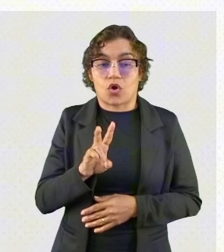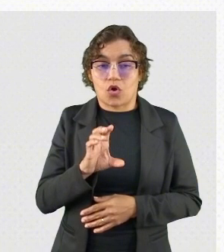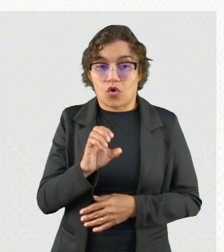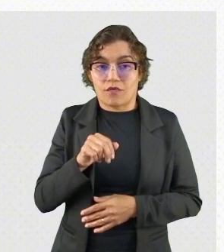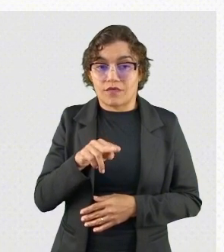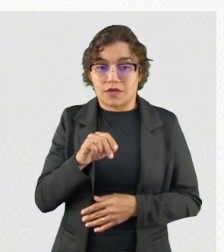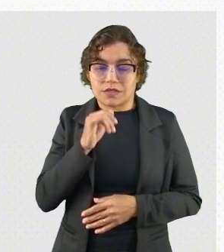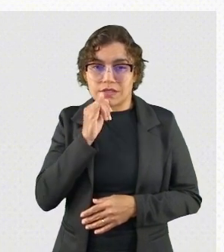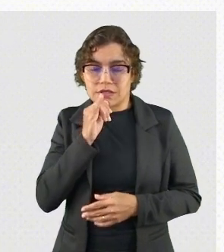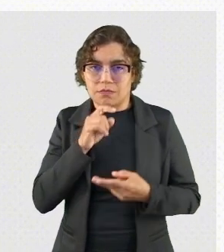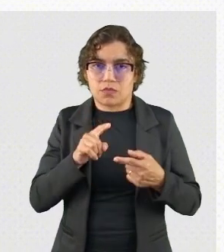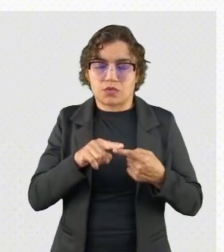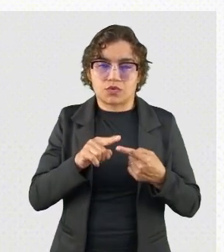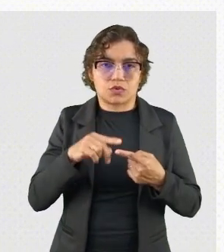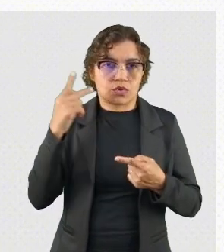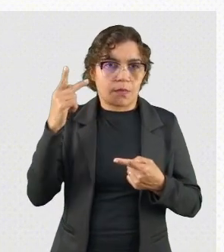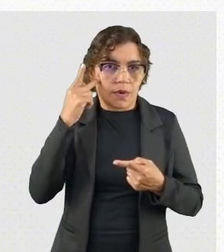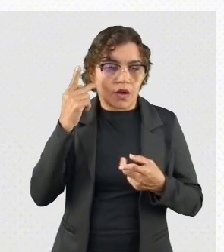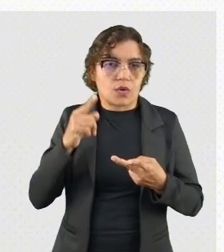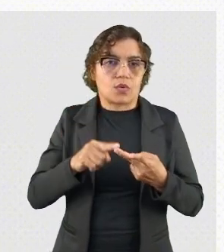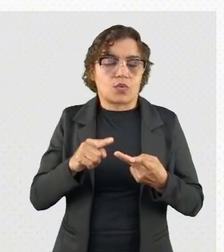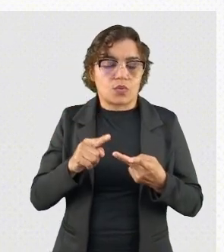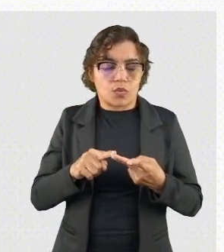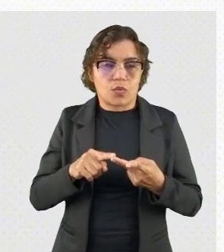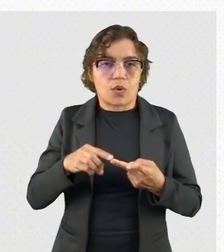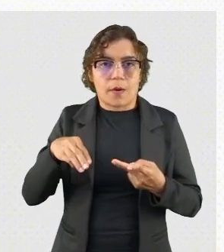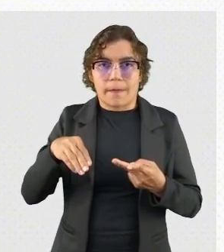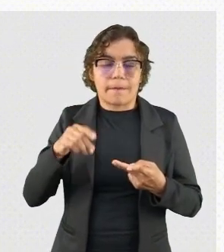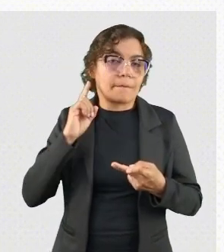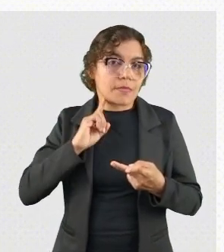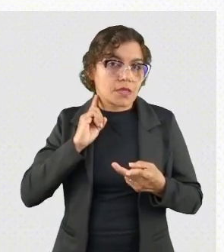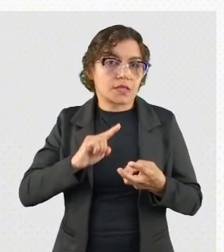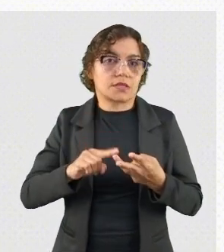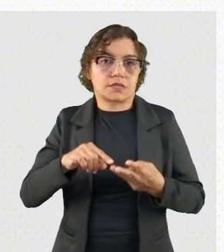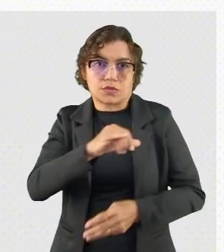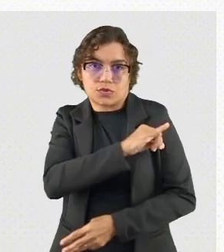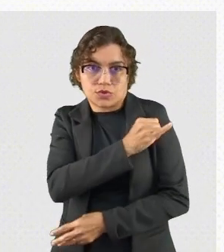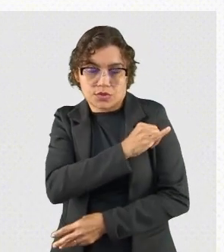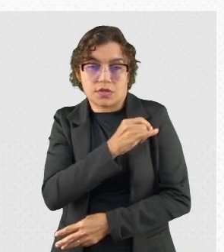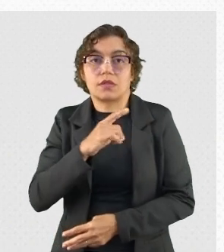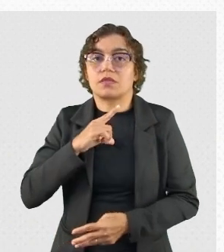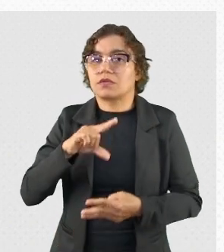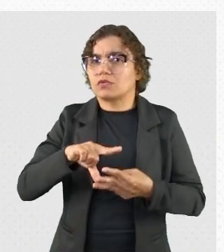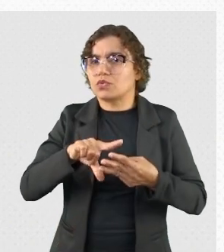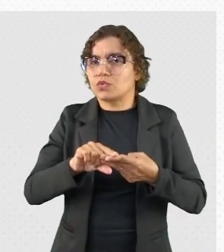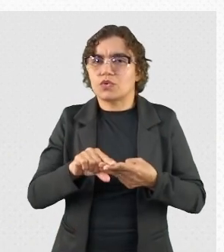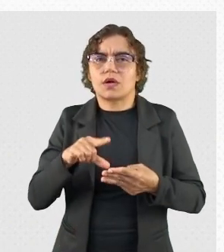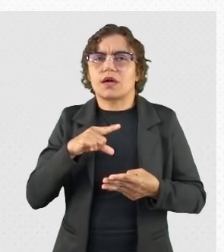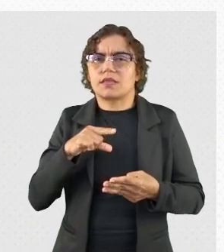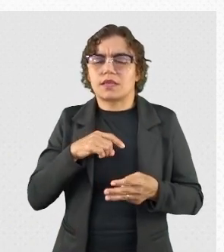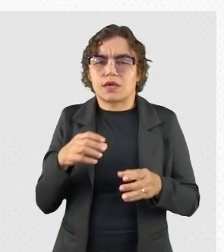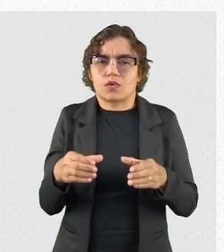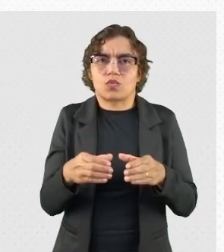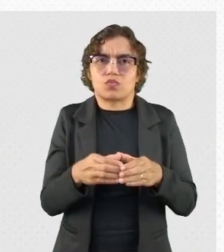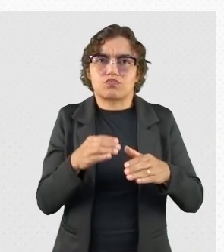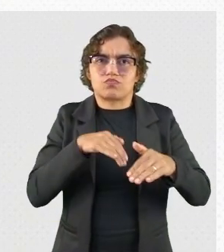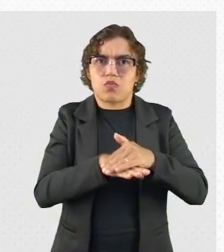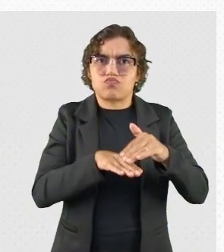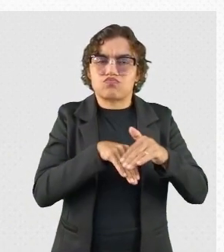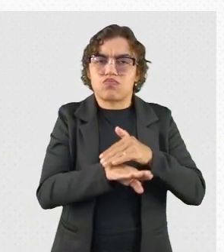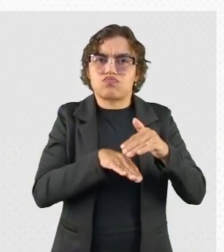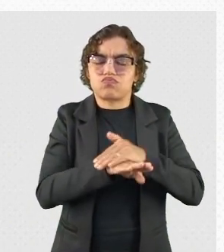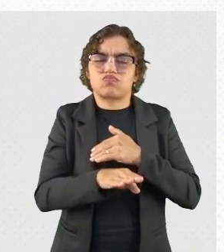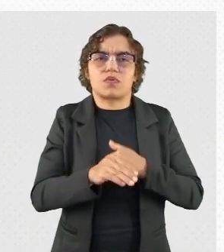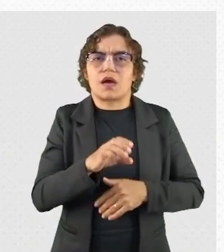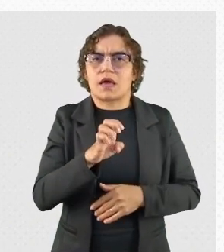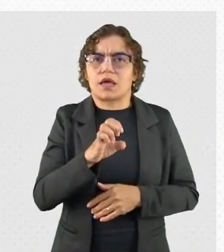Paulo, Minas e Rio de Janeiro vão, a partir de agora, ter um que nós chamamos de estoque regulador. O que é isso,